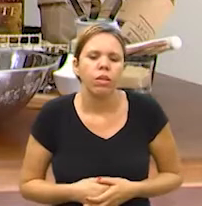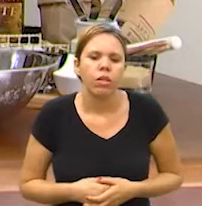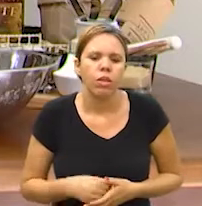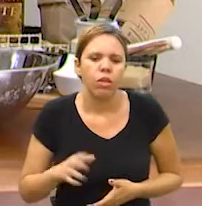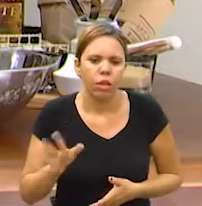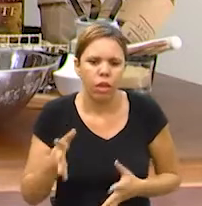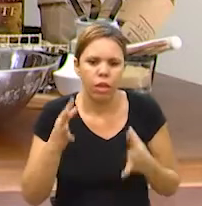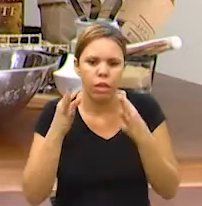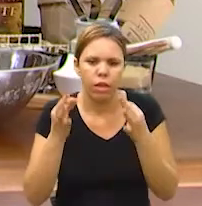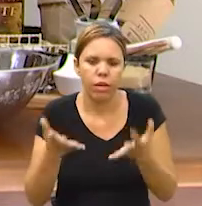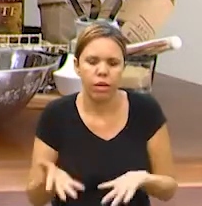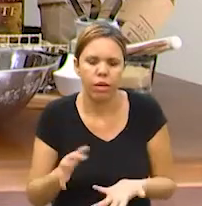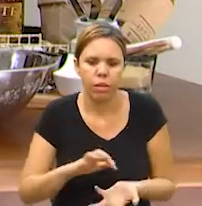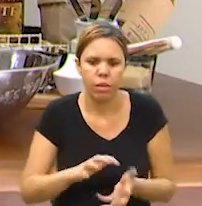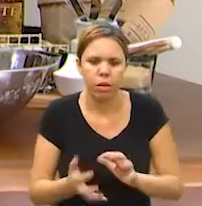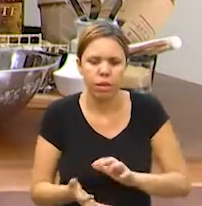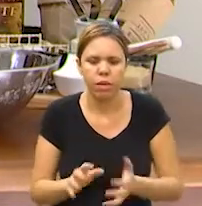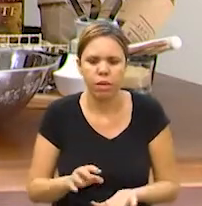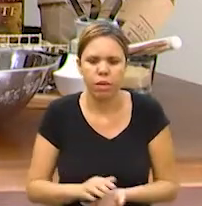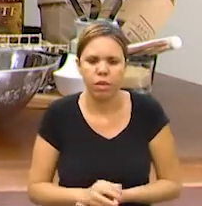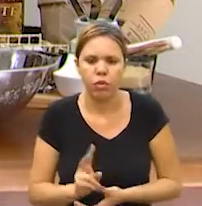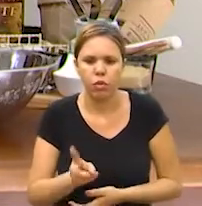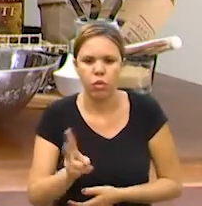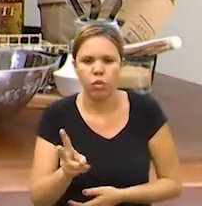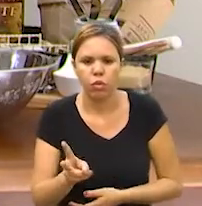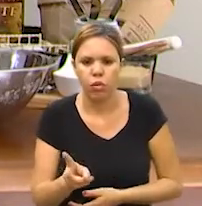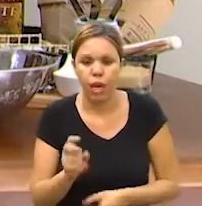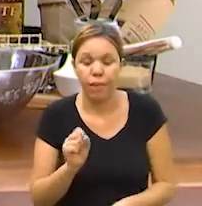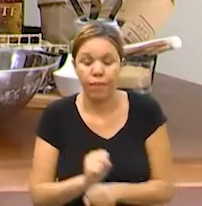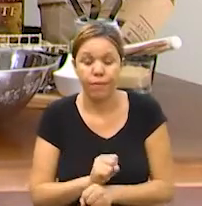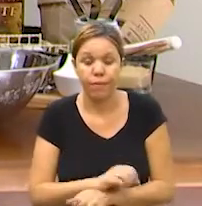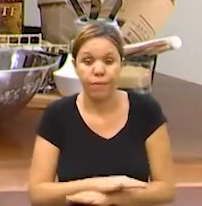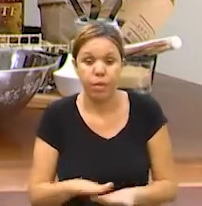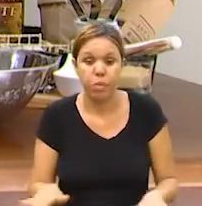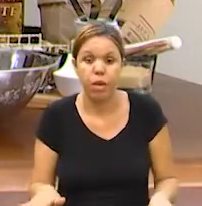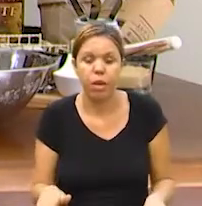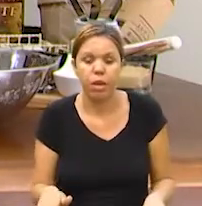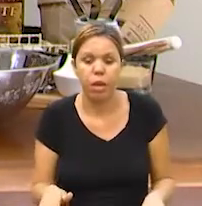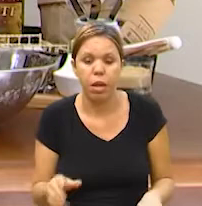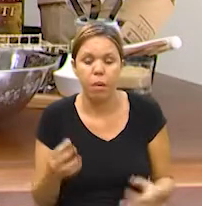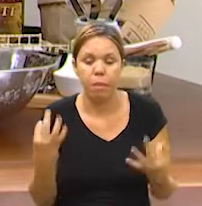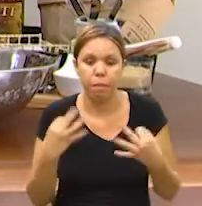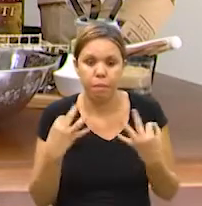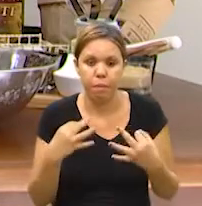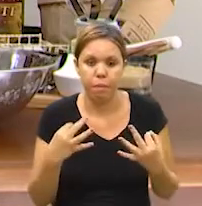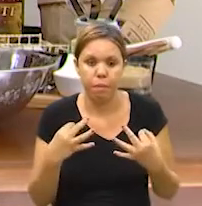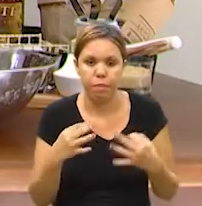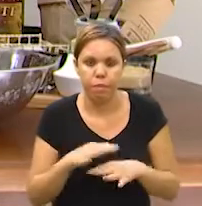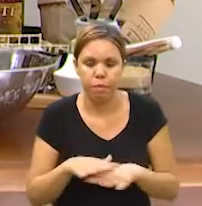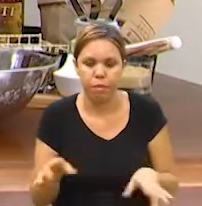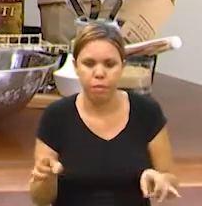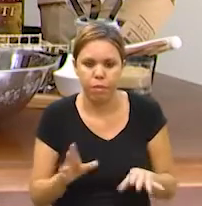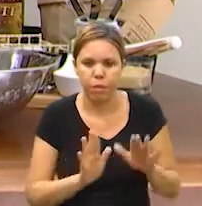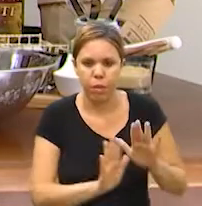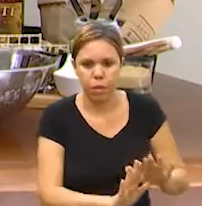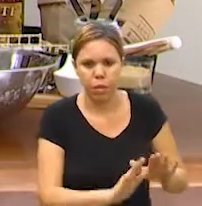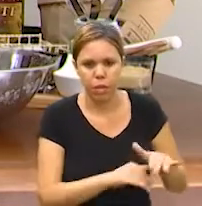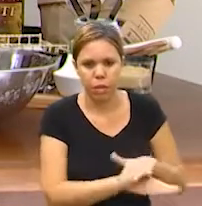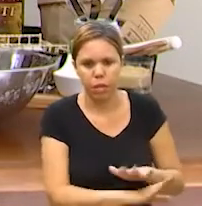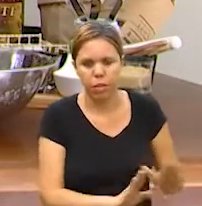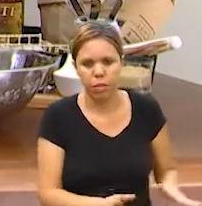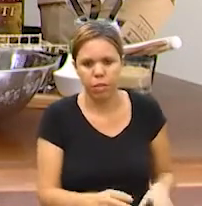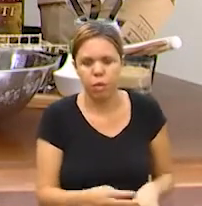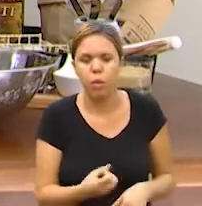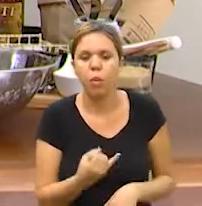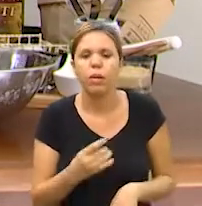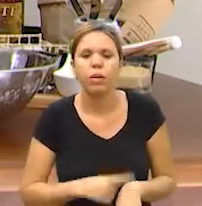na minha massa. Se eu continuar, a minha massa vai romper. Ah, tá. Perfeito. Ela já tem a tensão. Vamos reservar essa massa. Sim. Por